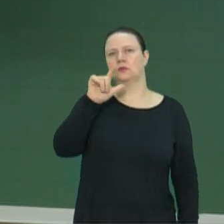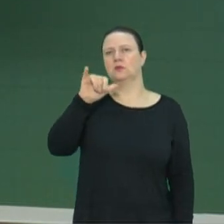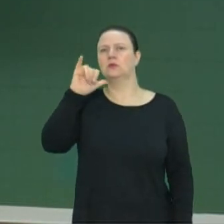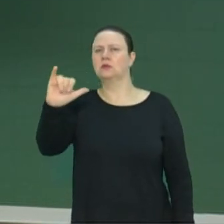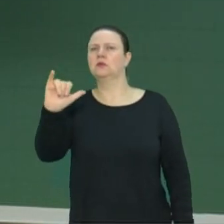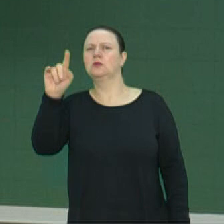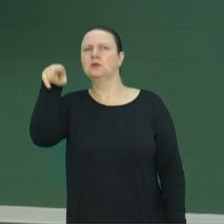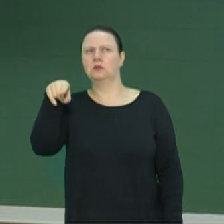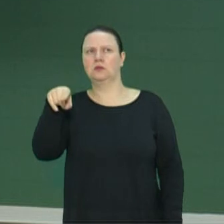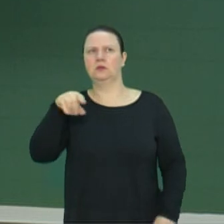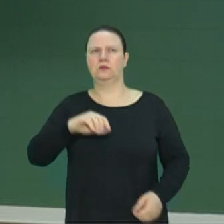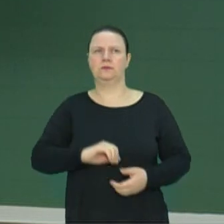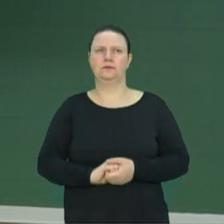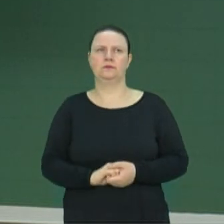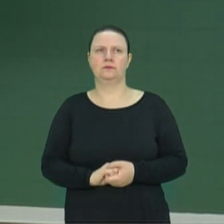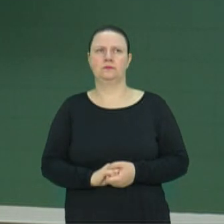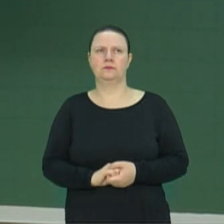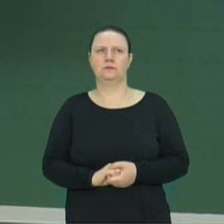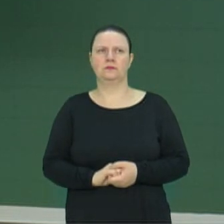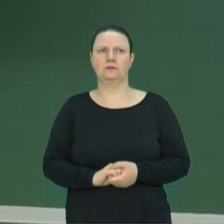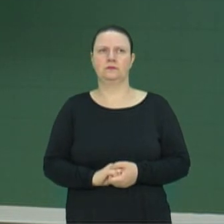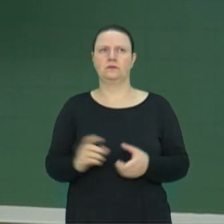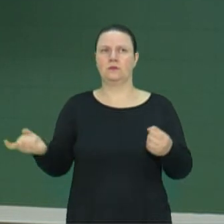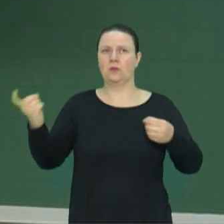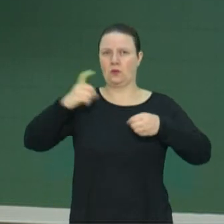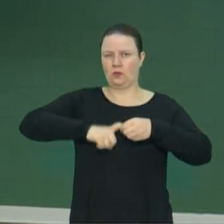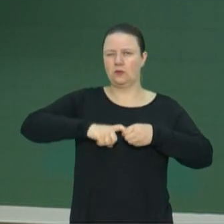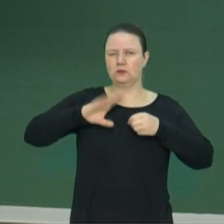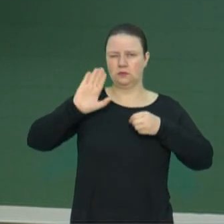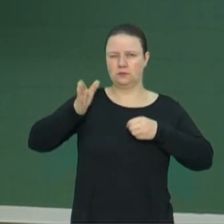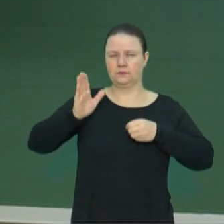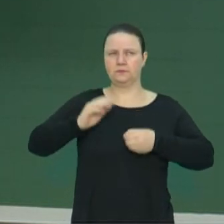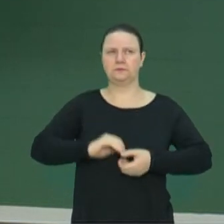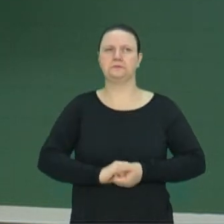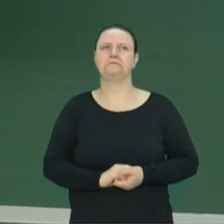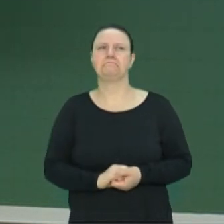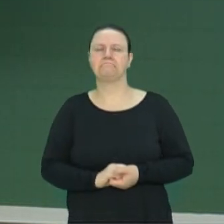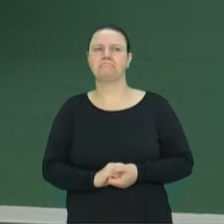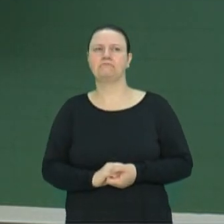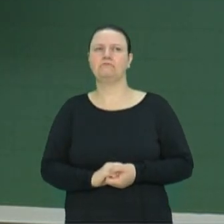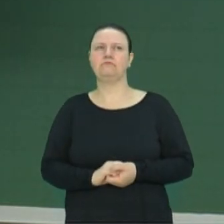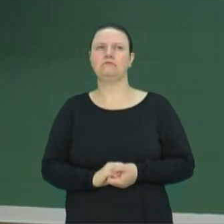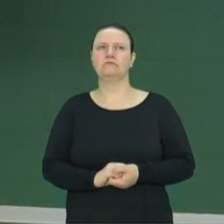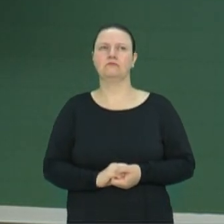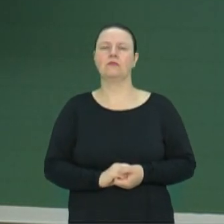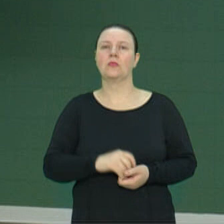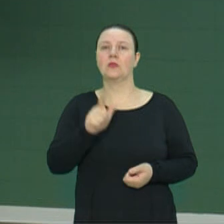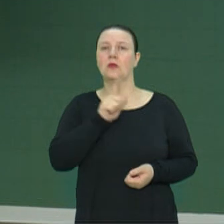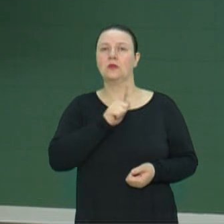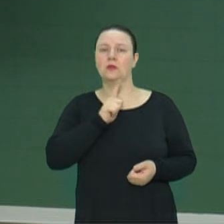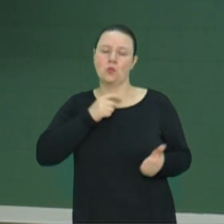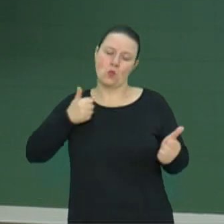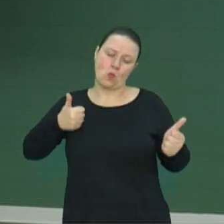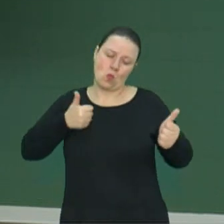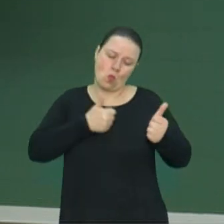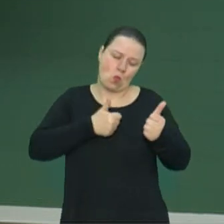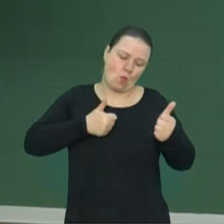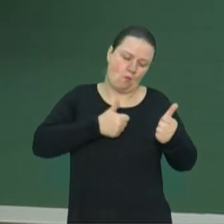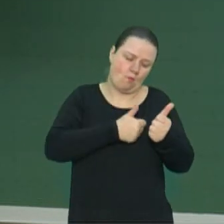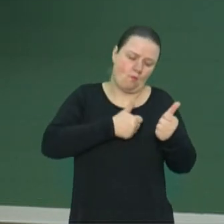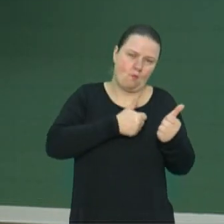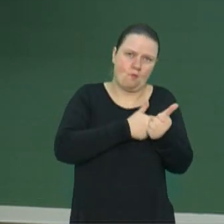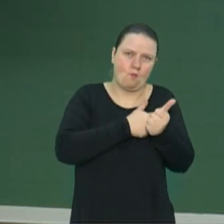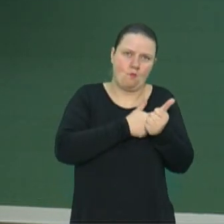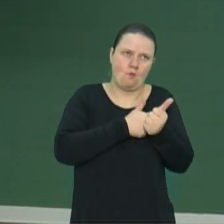ali? Vou dar só um pouquinho para vocês entenderem. Então, quando algo está perto, eu